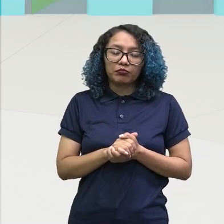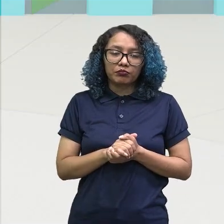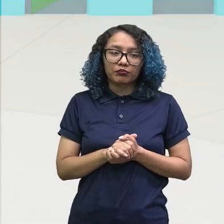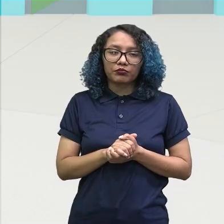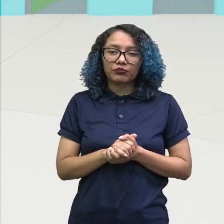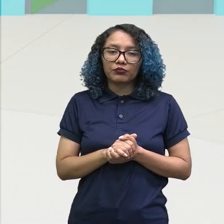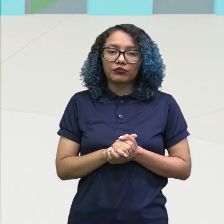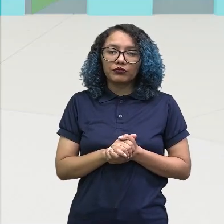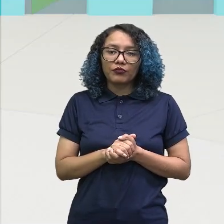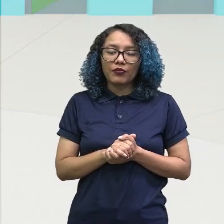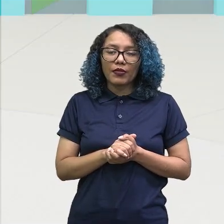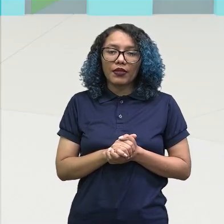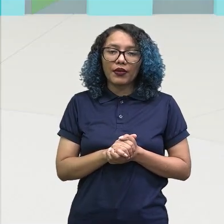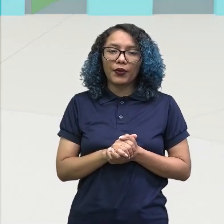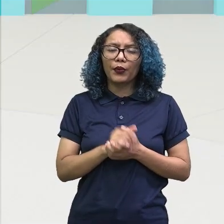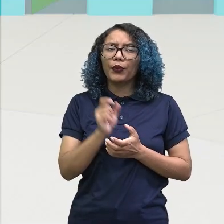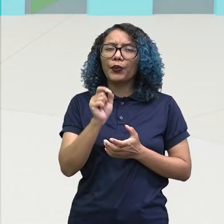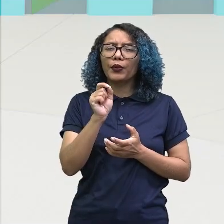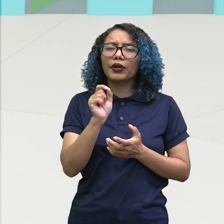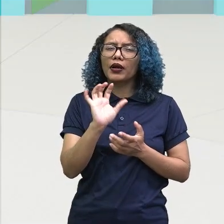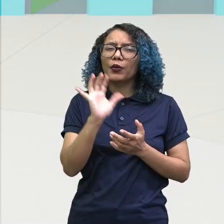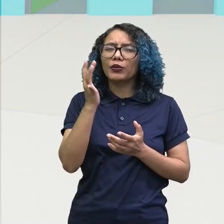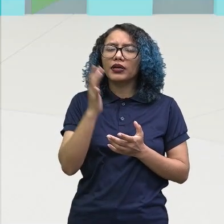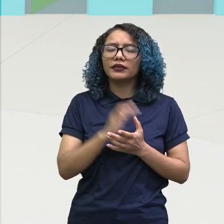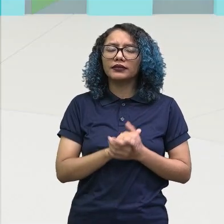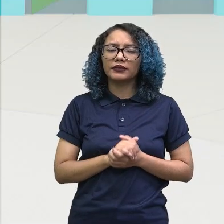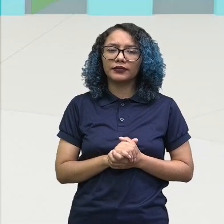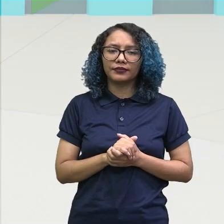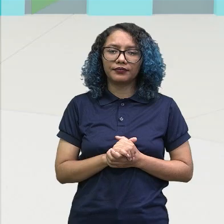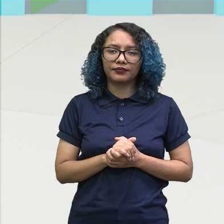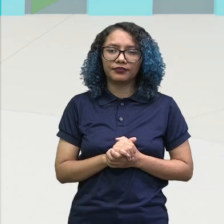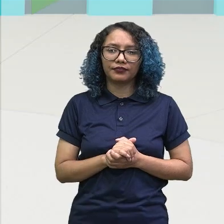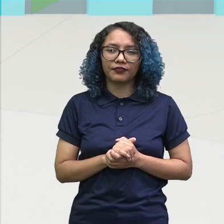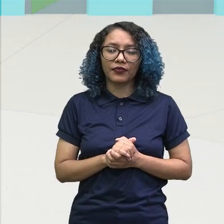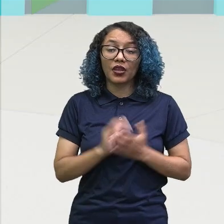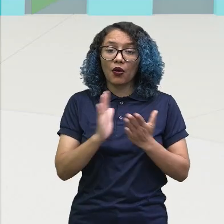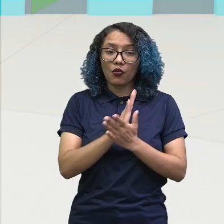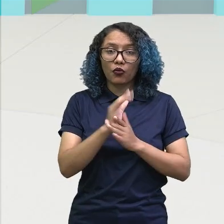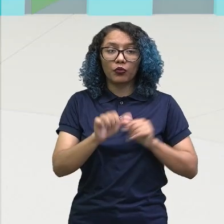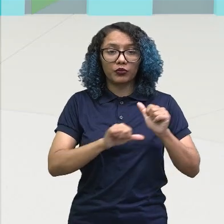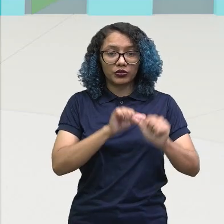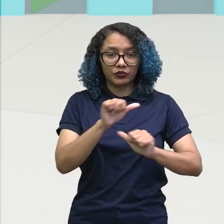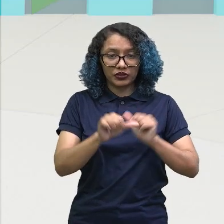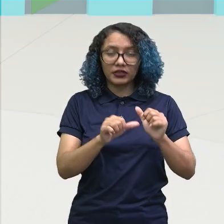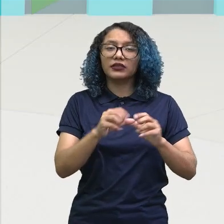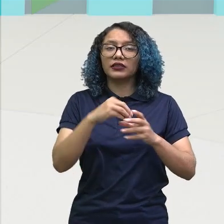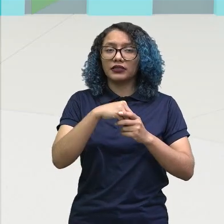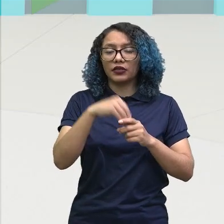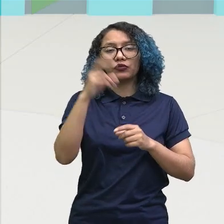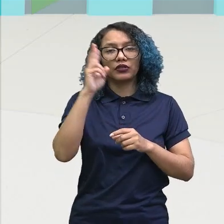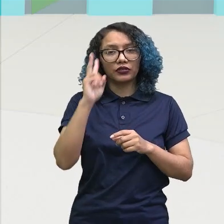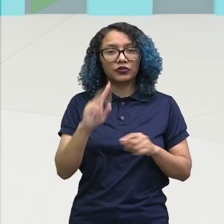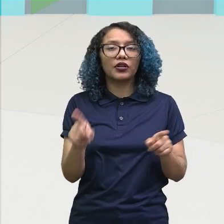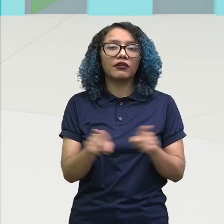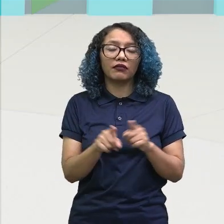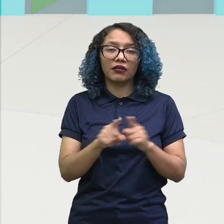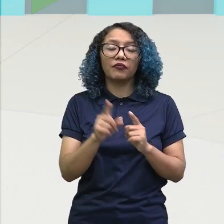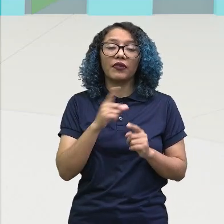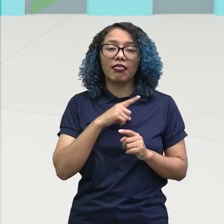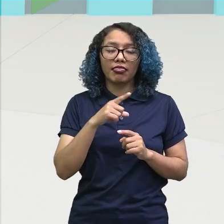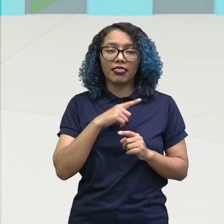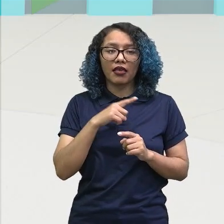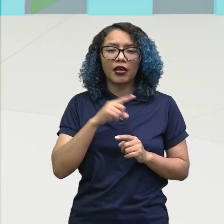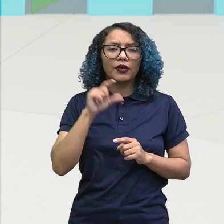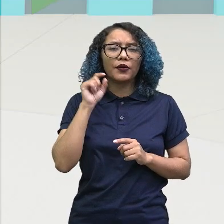romantismo. Aqui a gente já vai ter o quê? Algumas situações de mudança também na história, e aí o ser humano